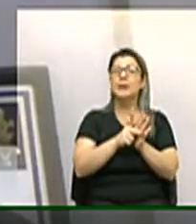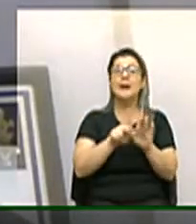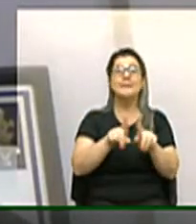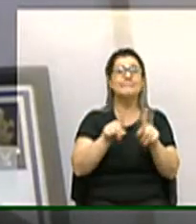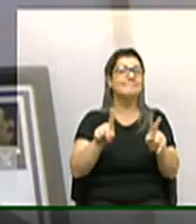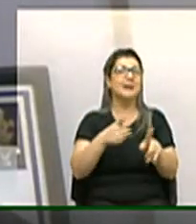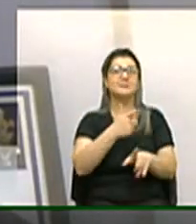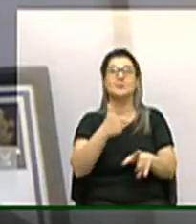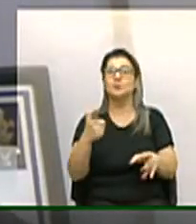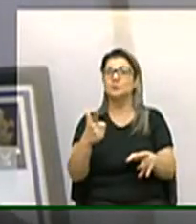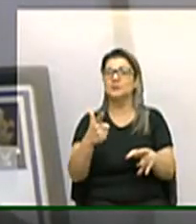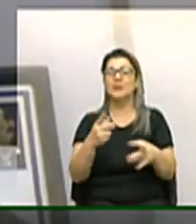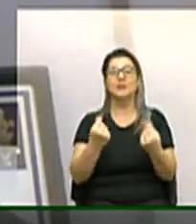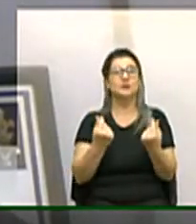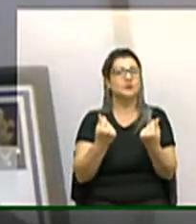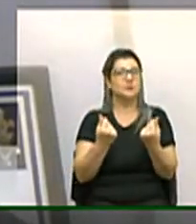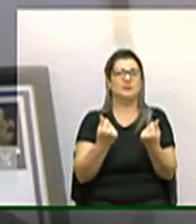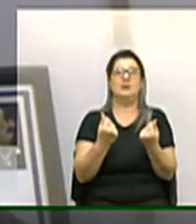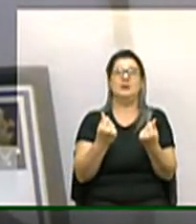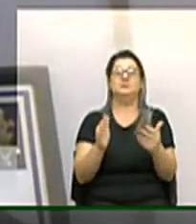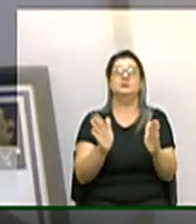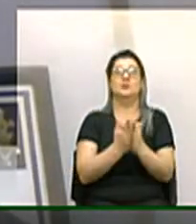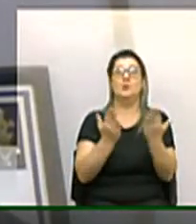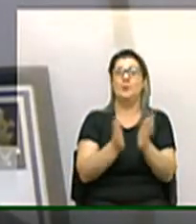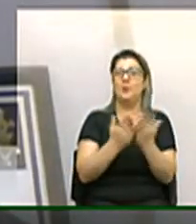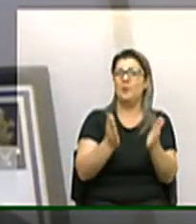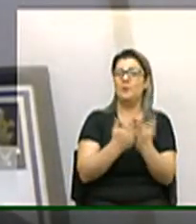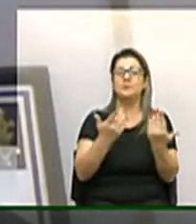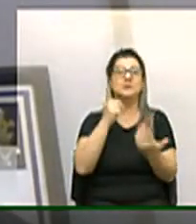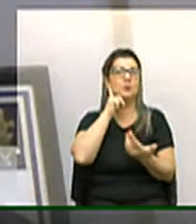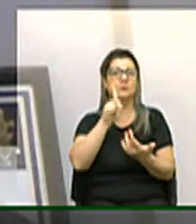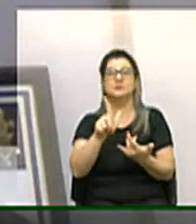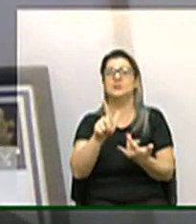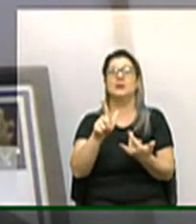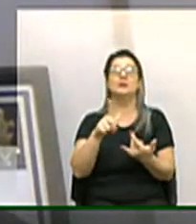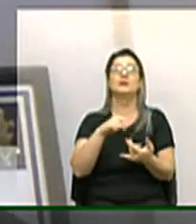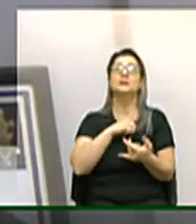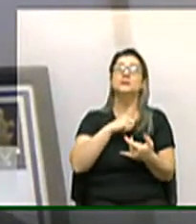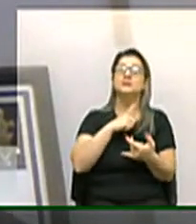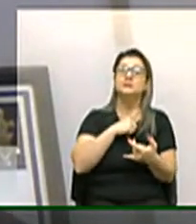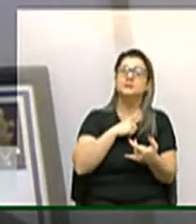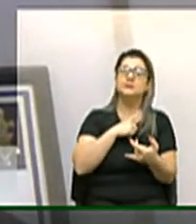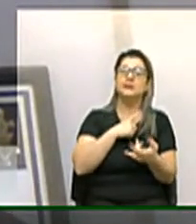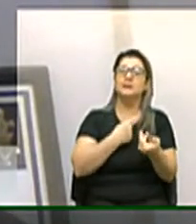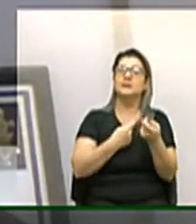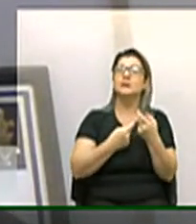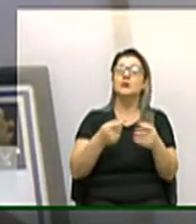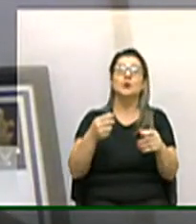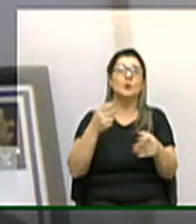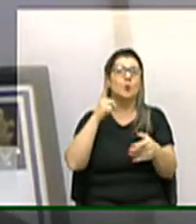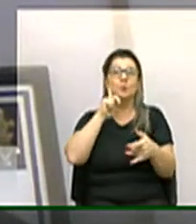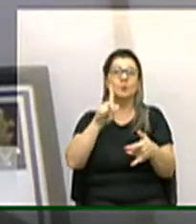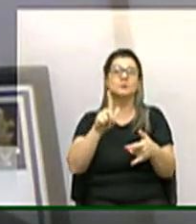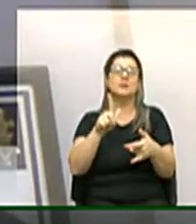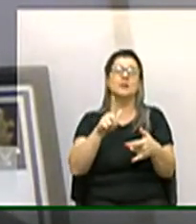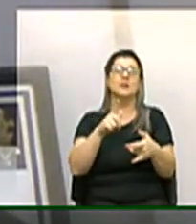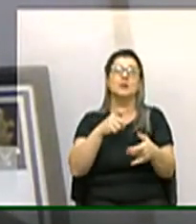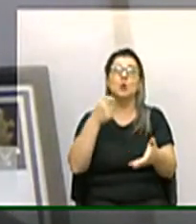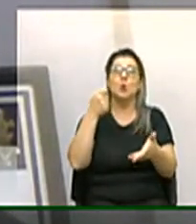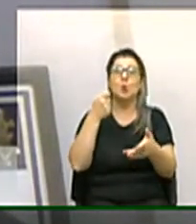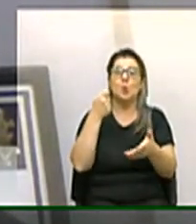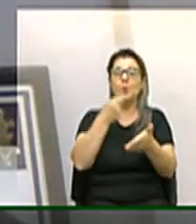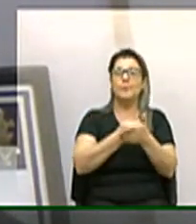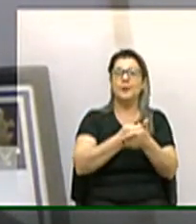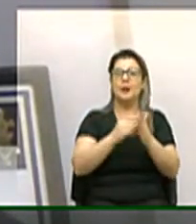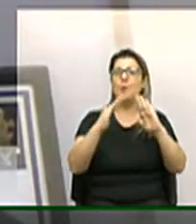conseguirem, enfim, ter meios de subsistência e, além de tudo, conseguir comprar uma casa própria, se obrigam